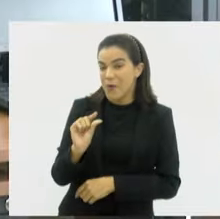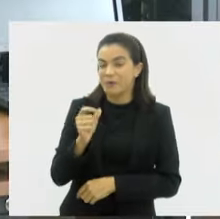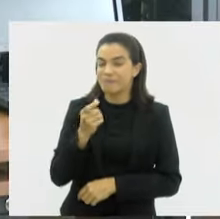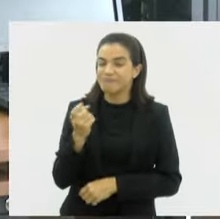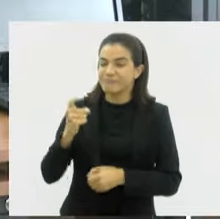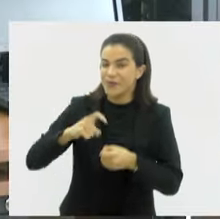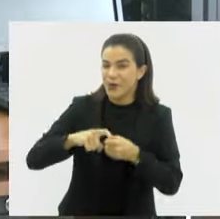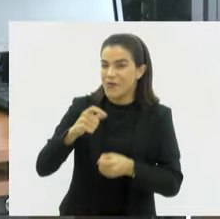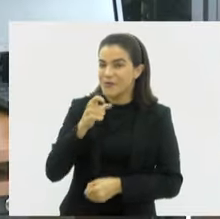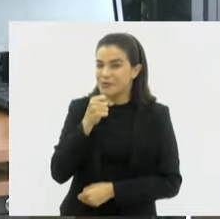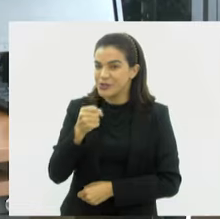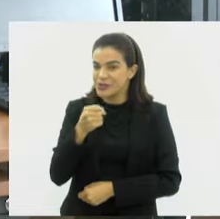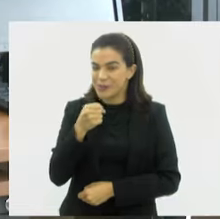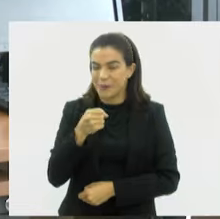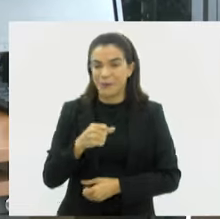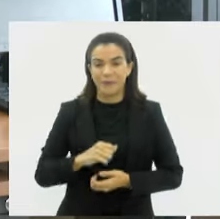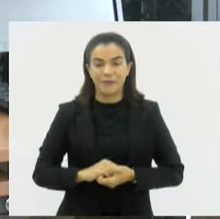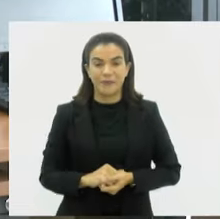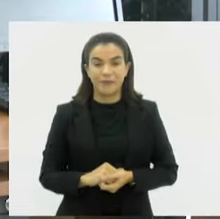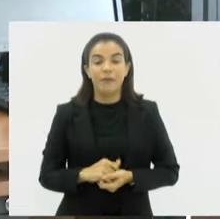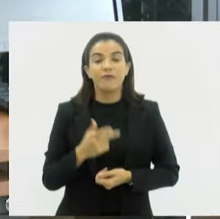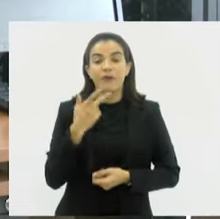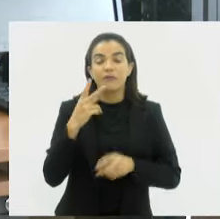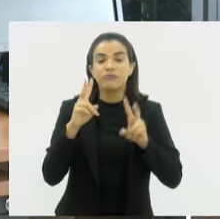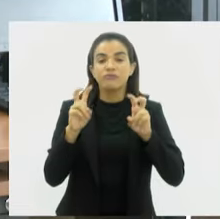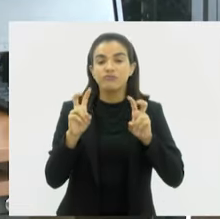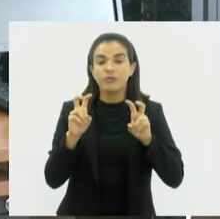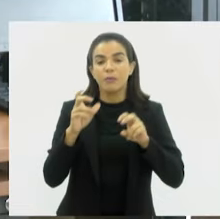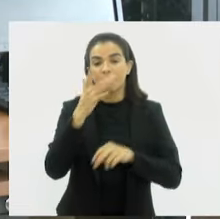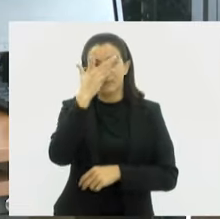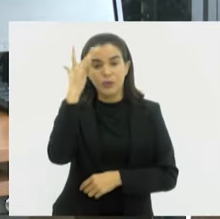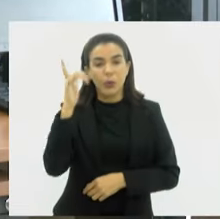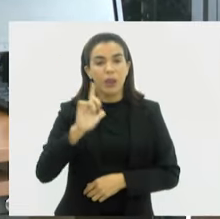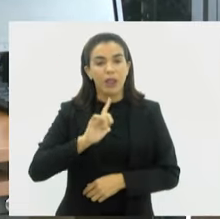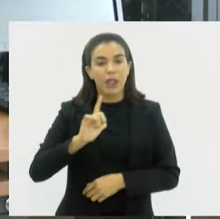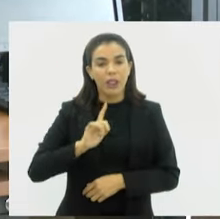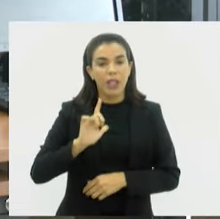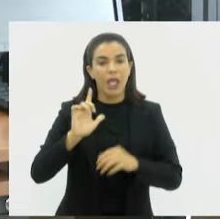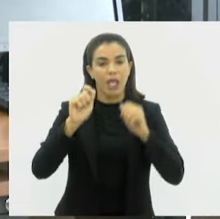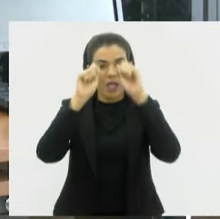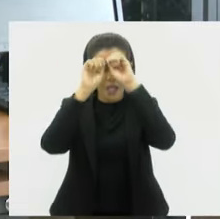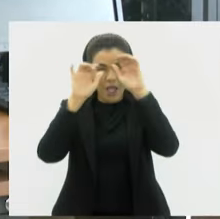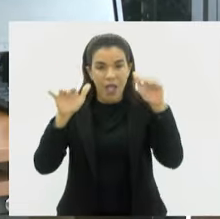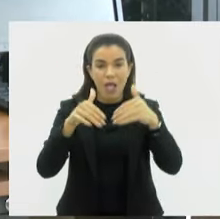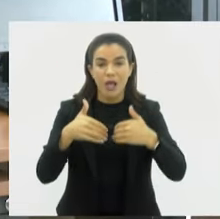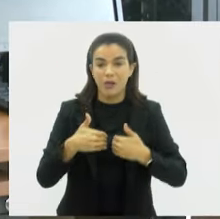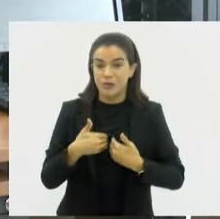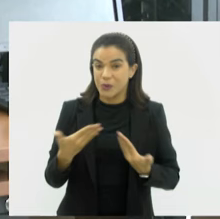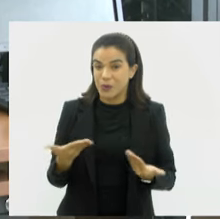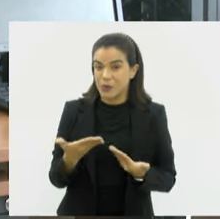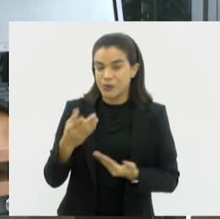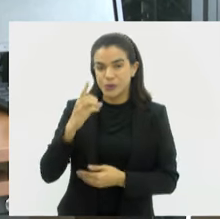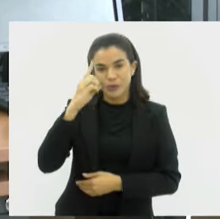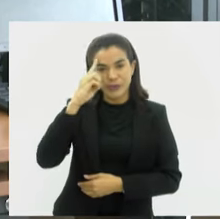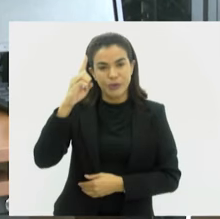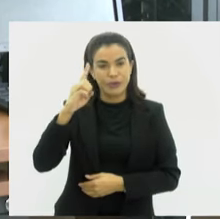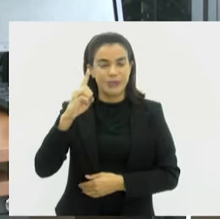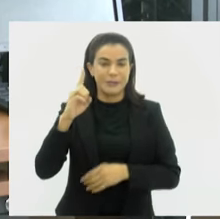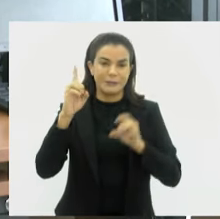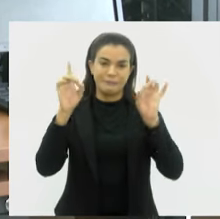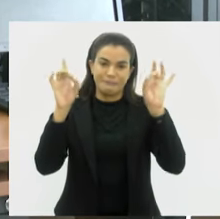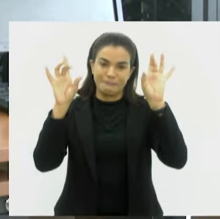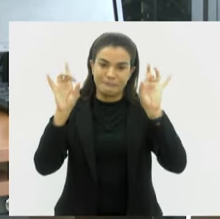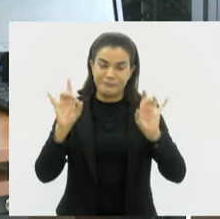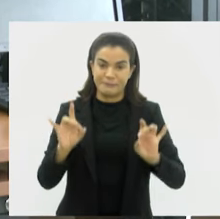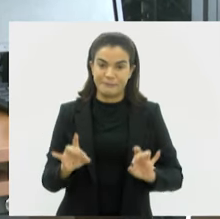a gente volta com mais uma entrevista daqui a pouco, falando ainda sobre as pessoas que têm transtorno do espectro autista nesse dia tão importante para a causa. A gente